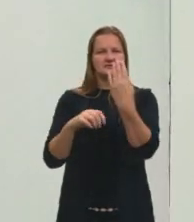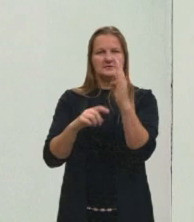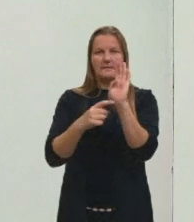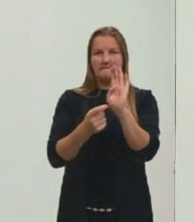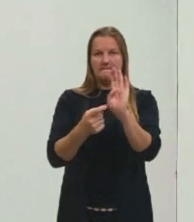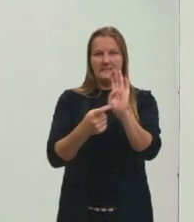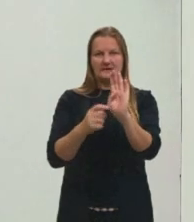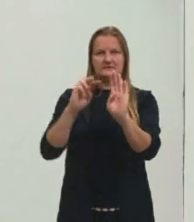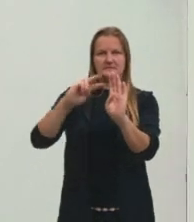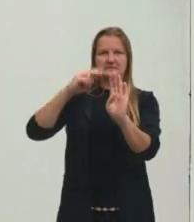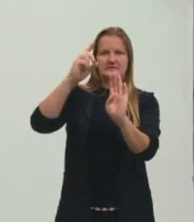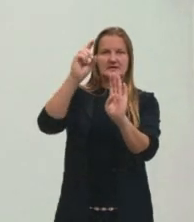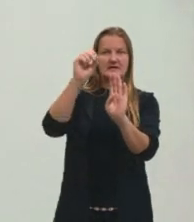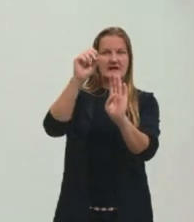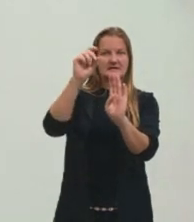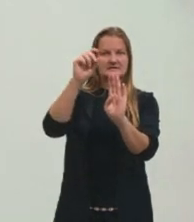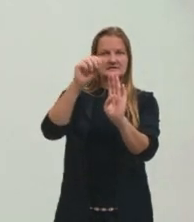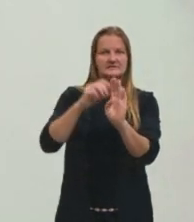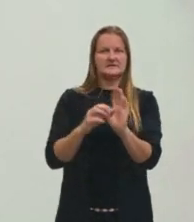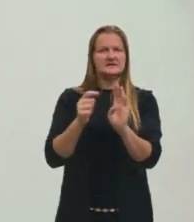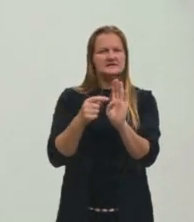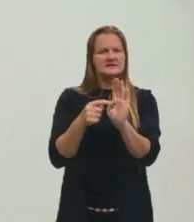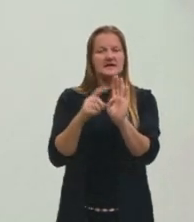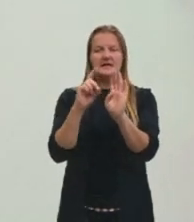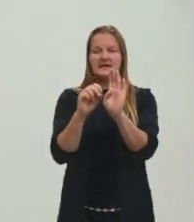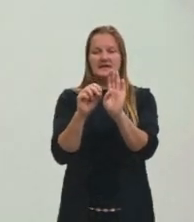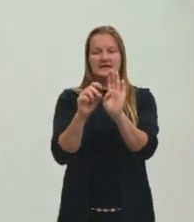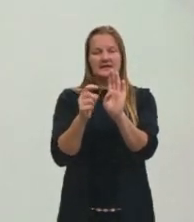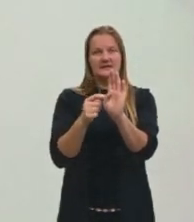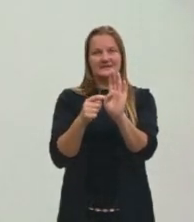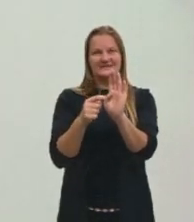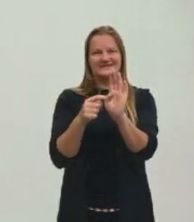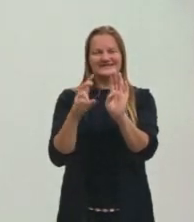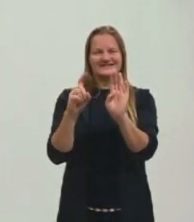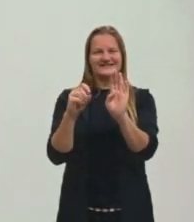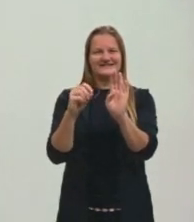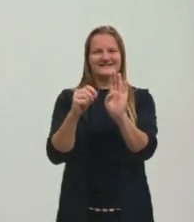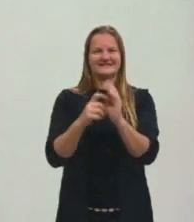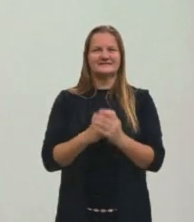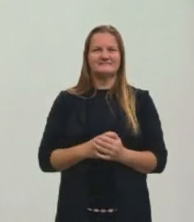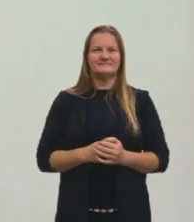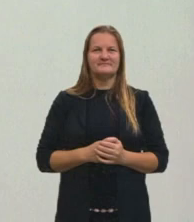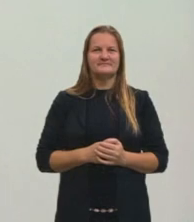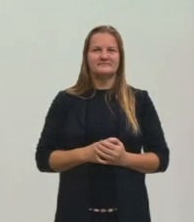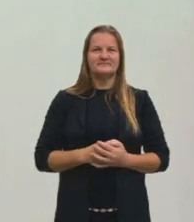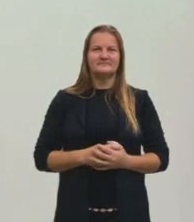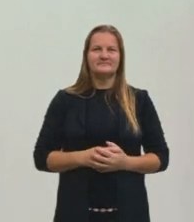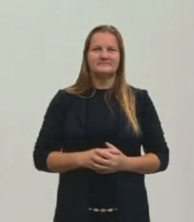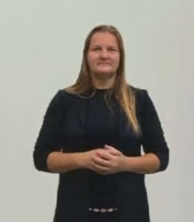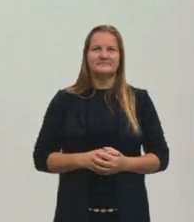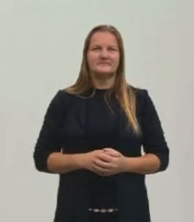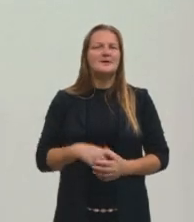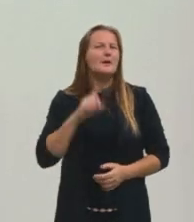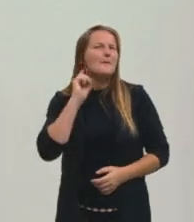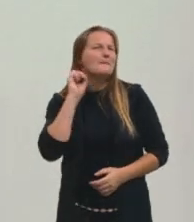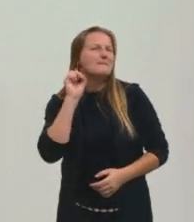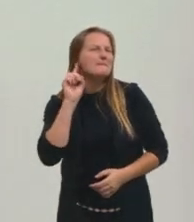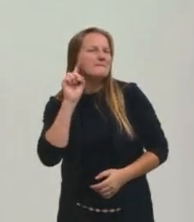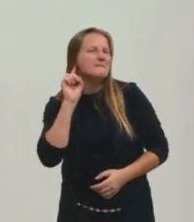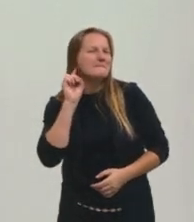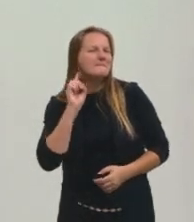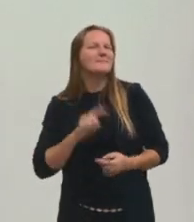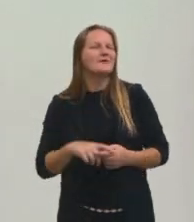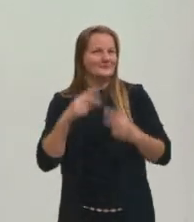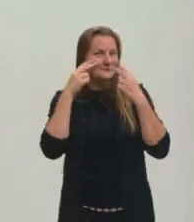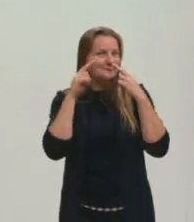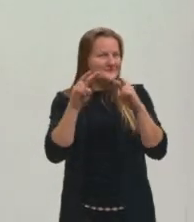então base e dessa quer dizer que a nossa base sempre vai ser essa ali de forma de propósito né